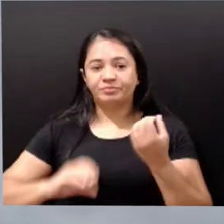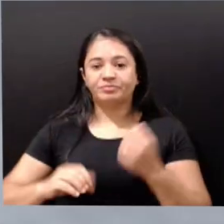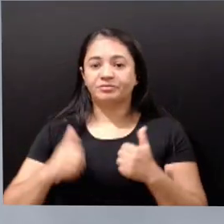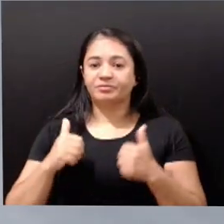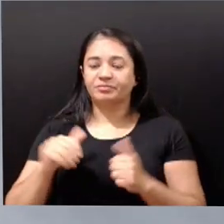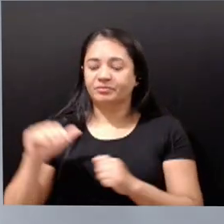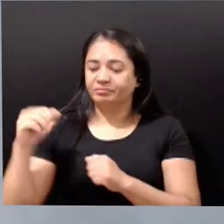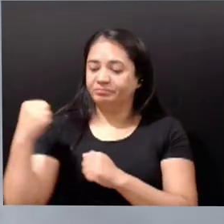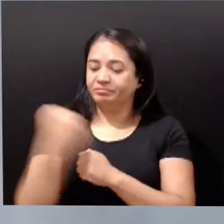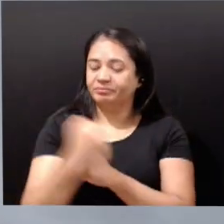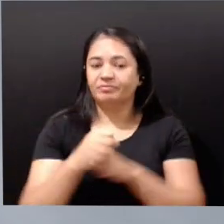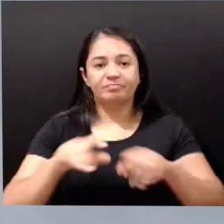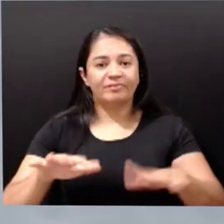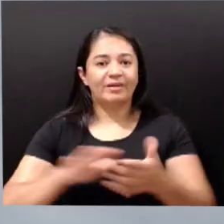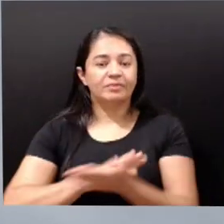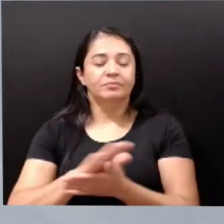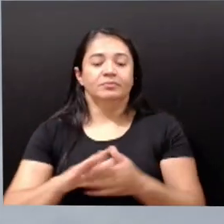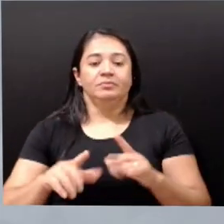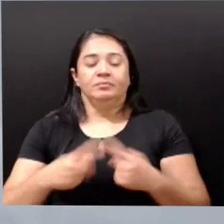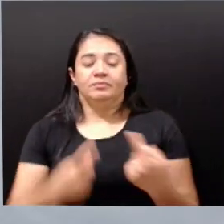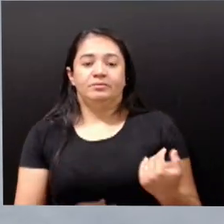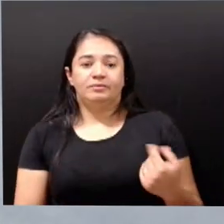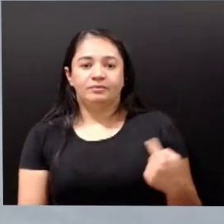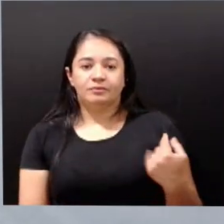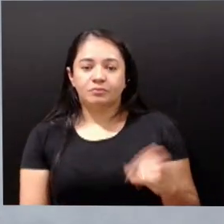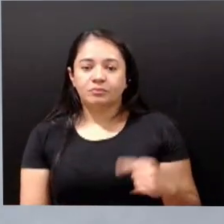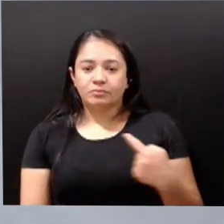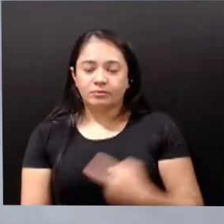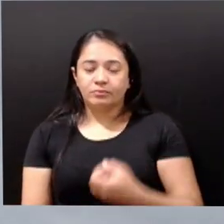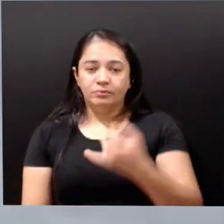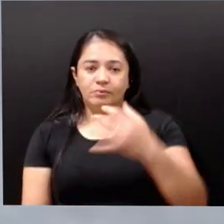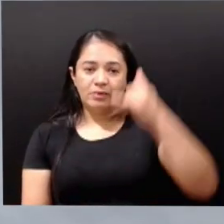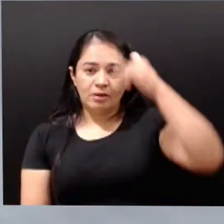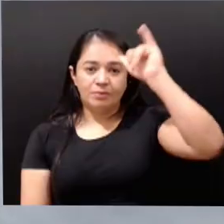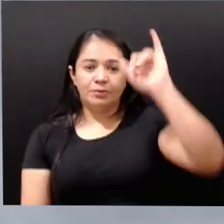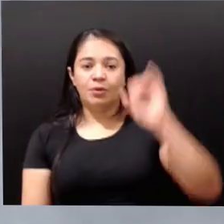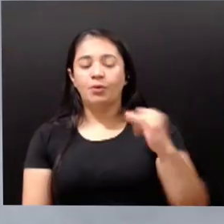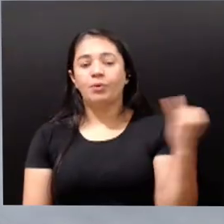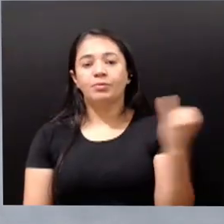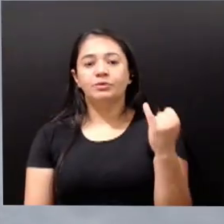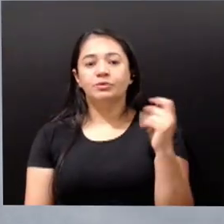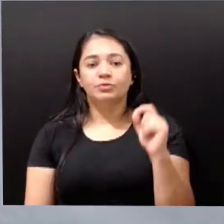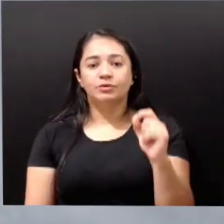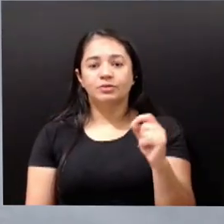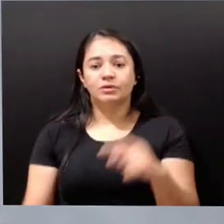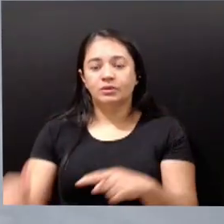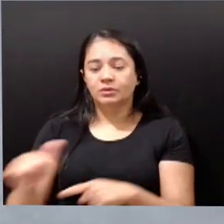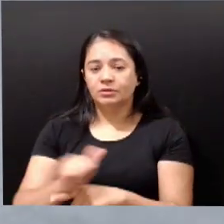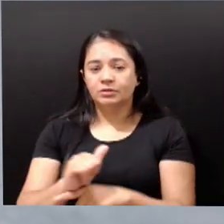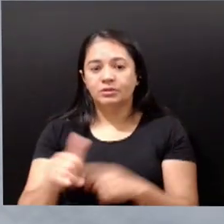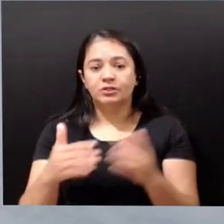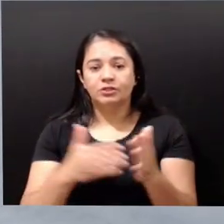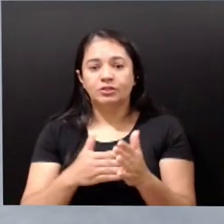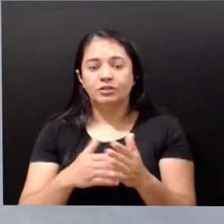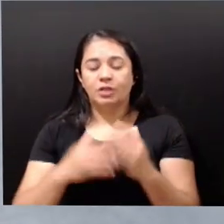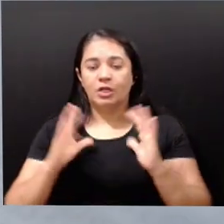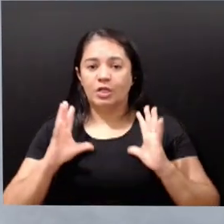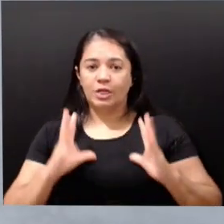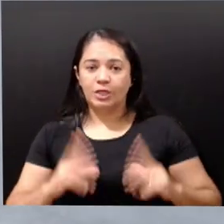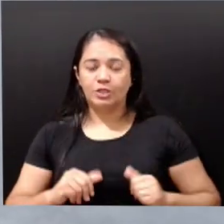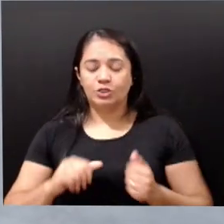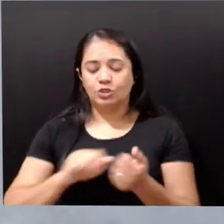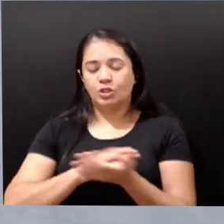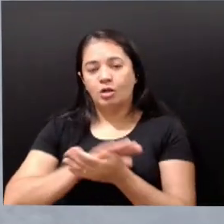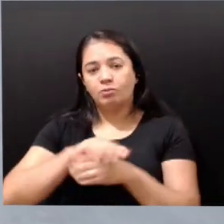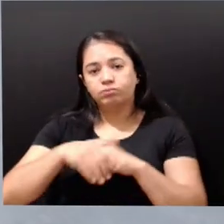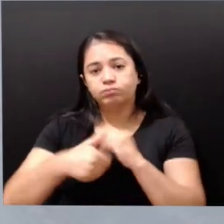são imunes e aquilo ali não se espalha. Mas sim, quando a gente fala de prevenção, o mais importante seriam esses mecanismos de barreira, cuidado com higiene